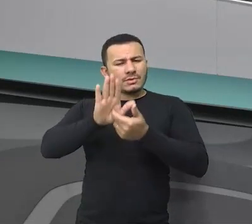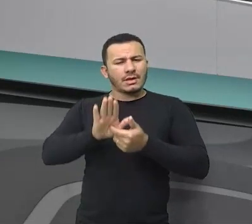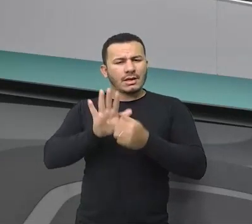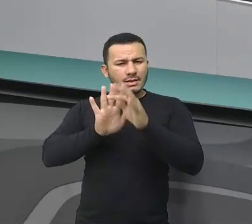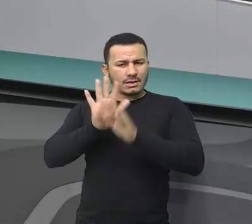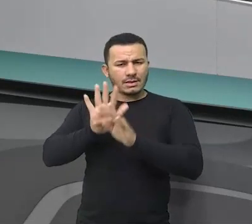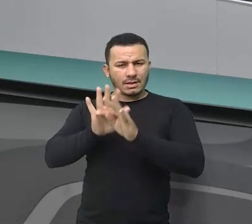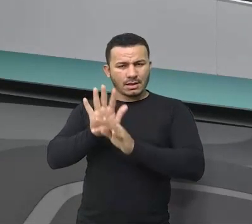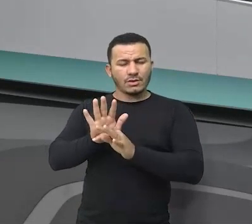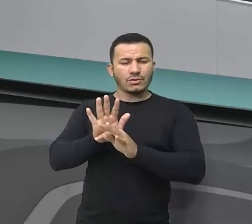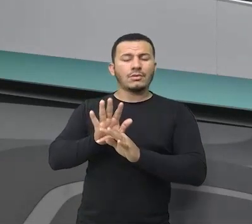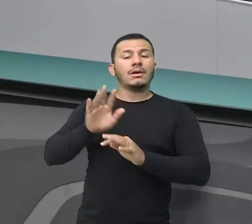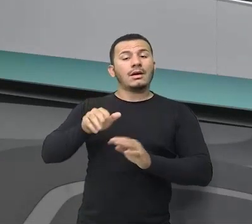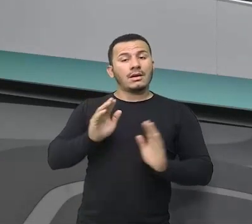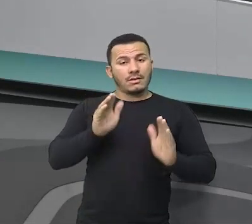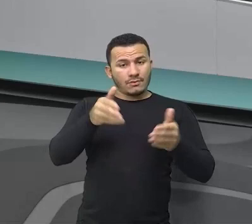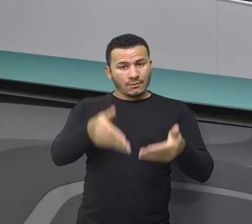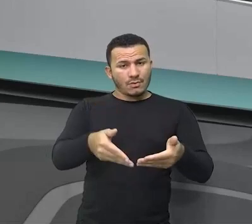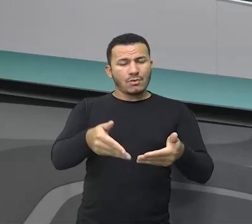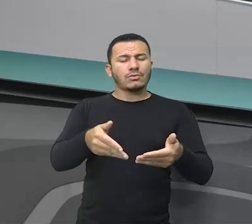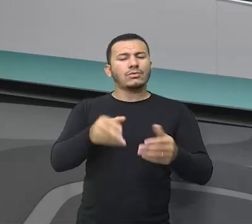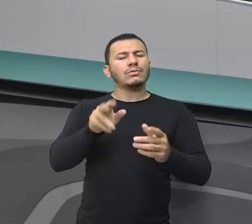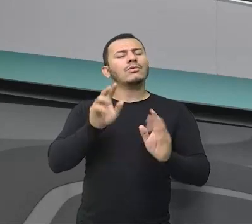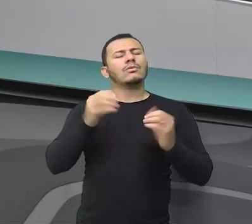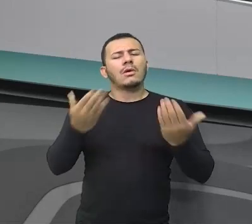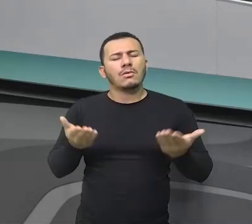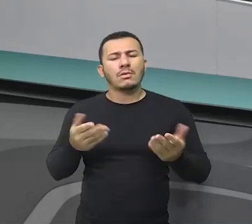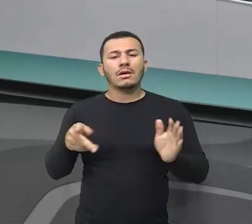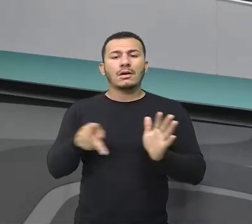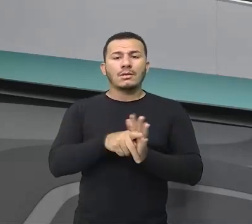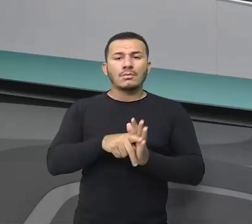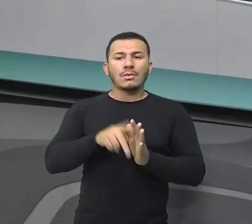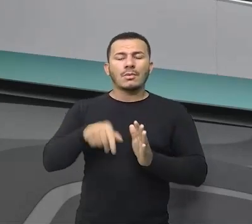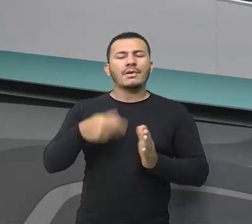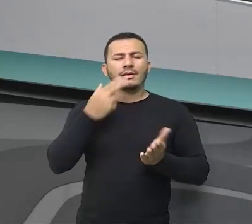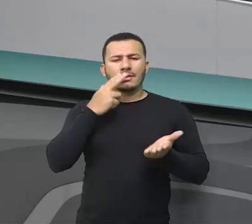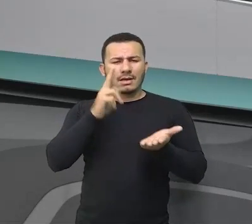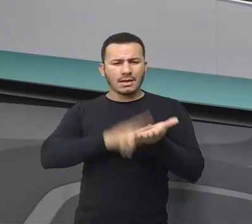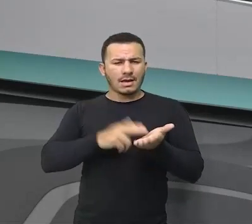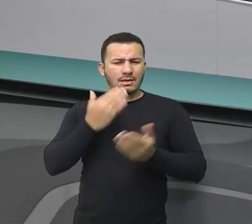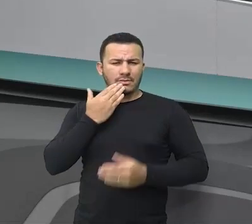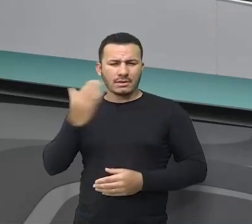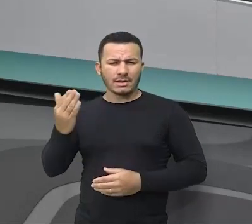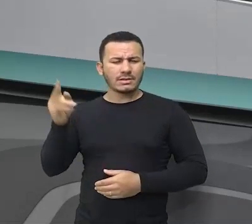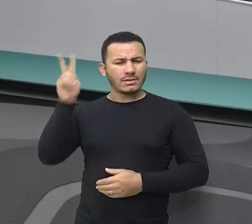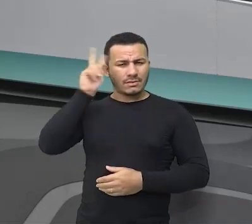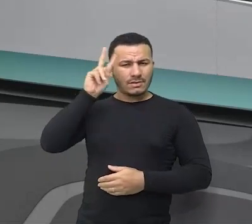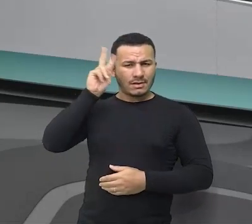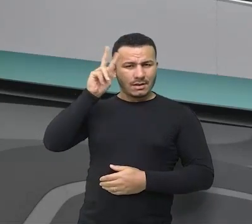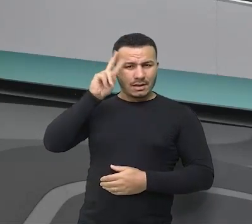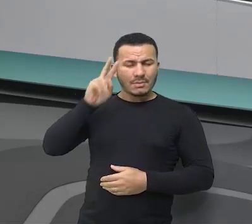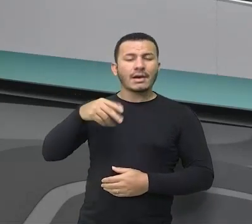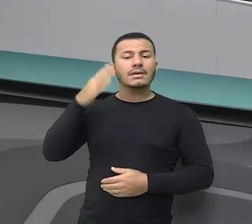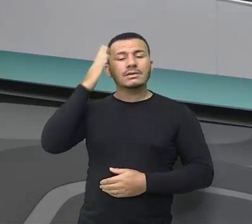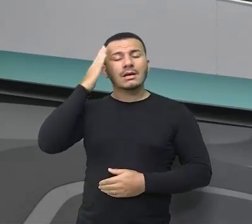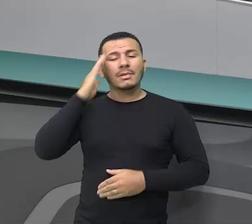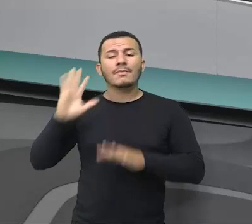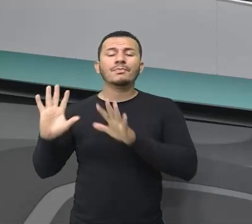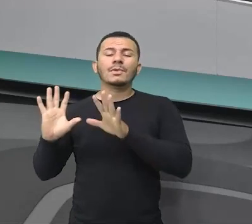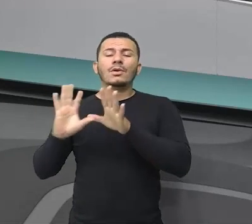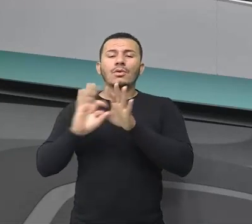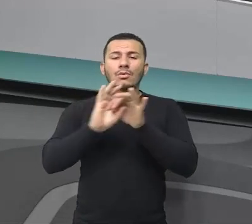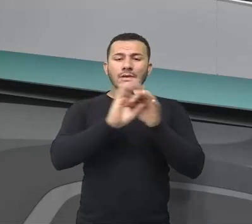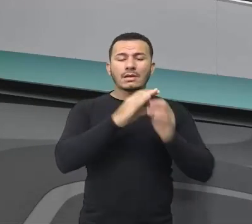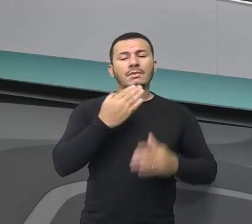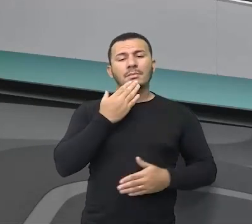tinha o foco em que aspecto? No aspecto da carta de solicitação. Era isso que a gente queria, gerar contexto para uma